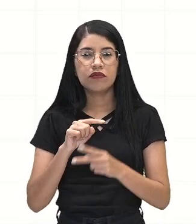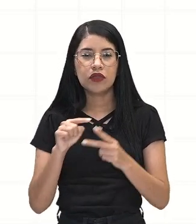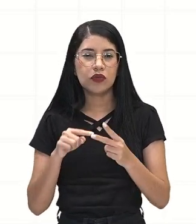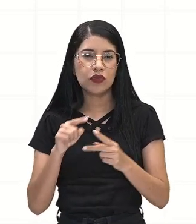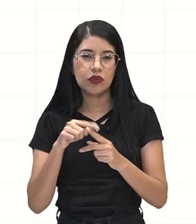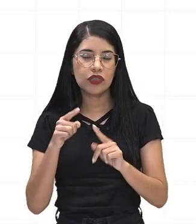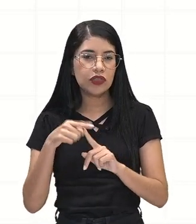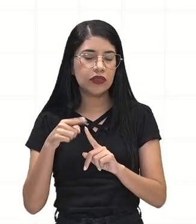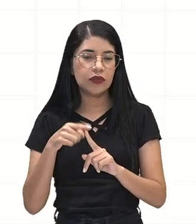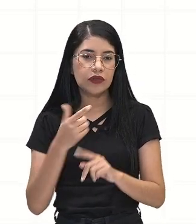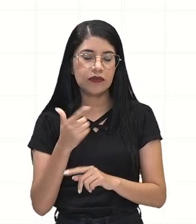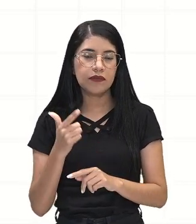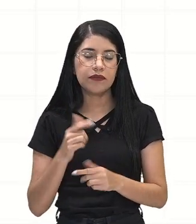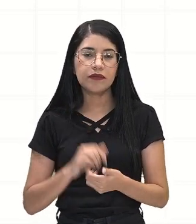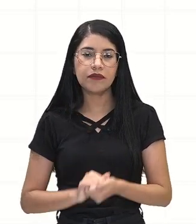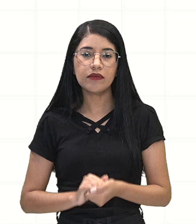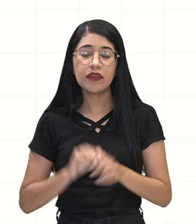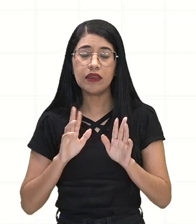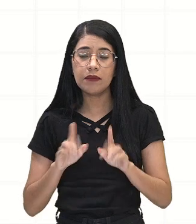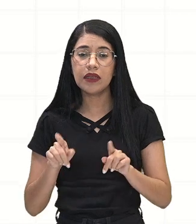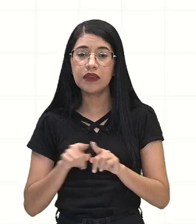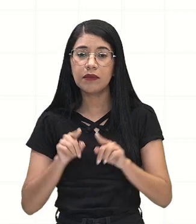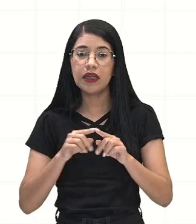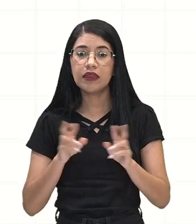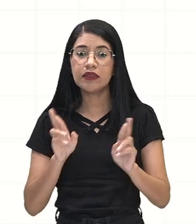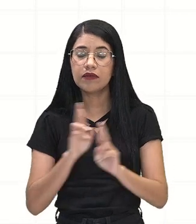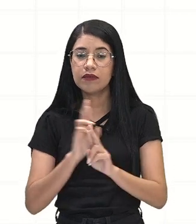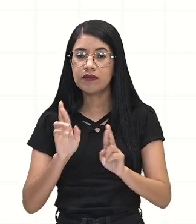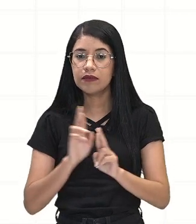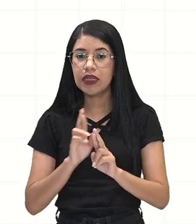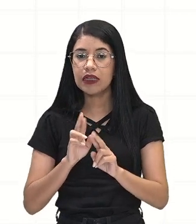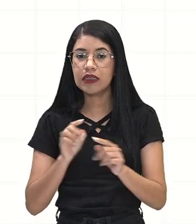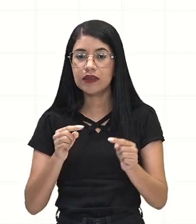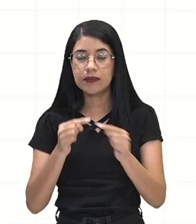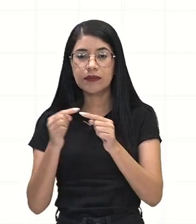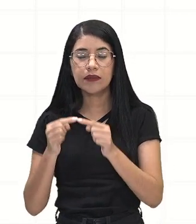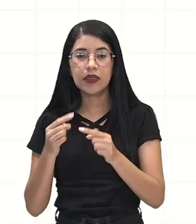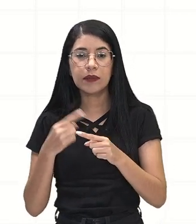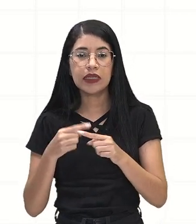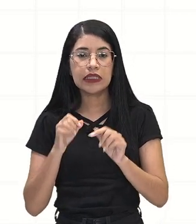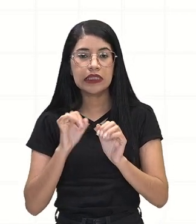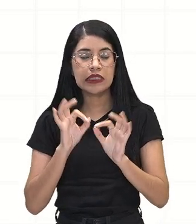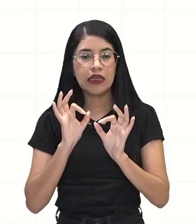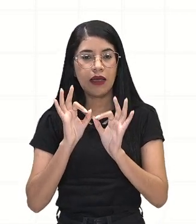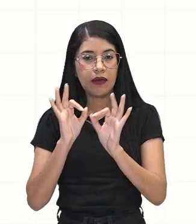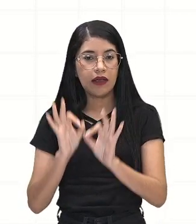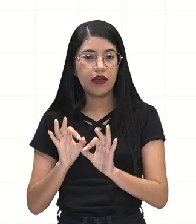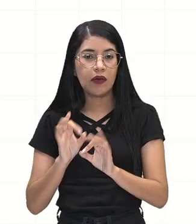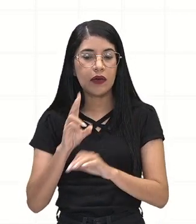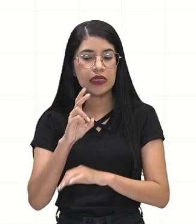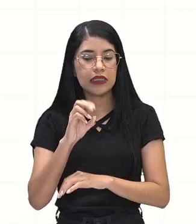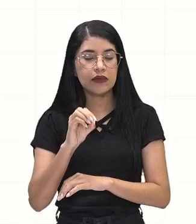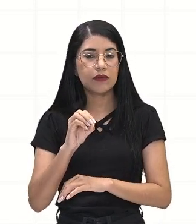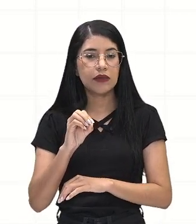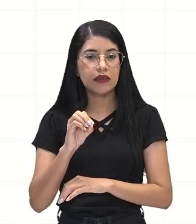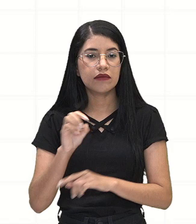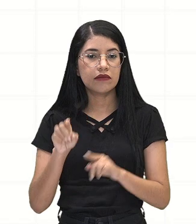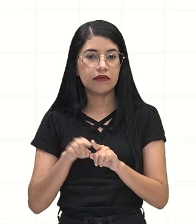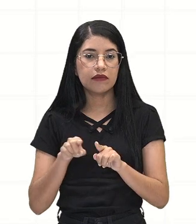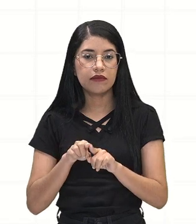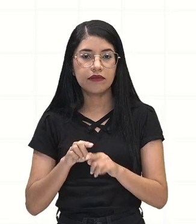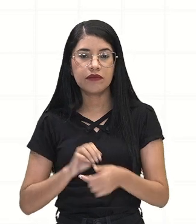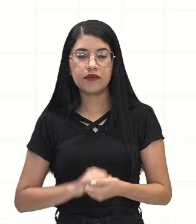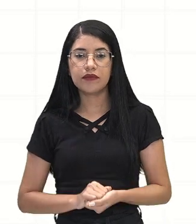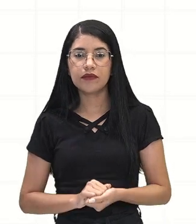alternos externos, mas eles são correspondentes, porque se eu observar aqui, ó, é 50 graus, tá bom? E